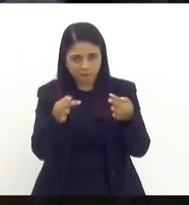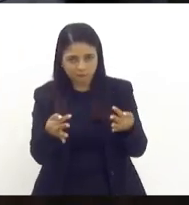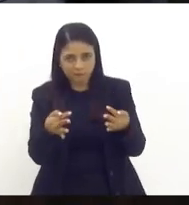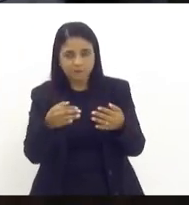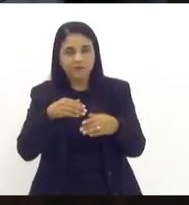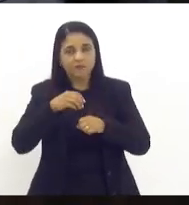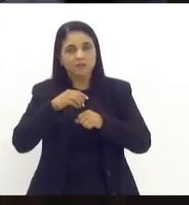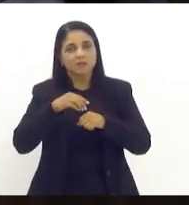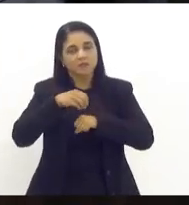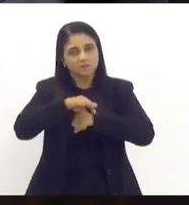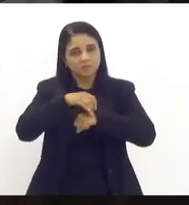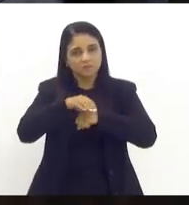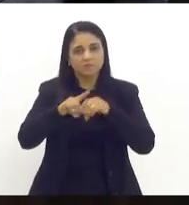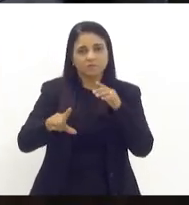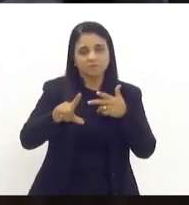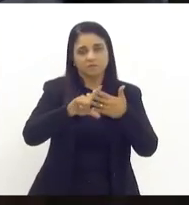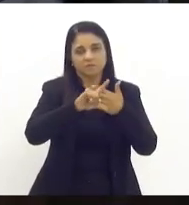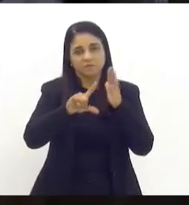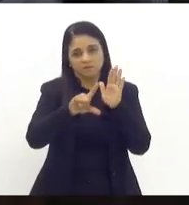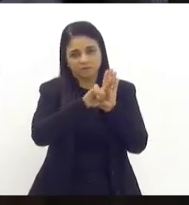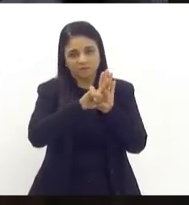indicação Legislativa